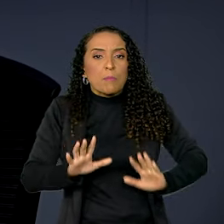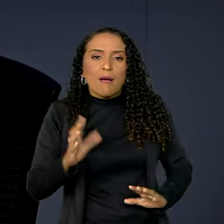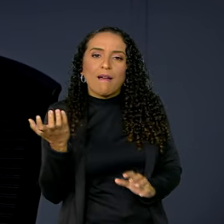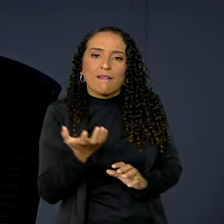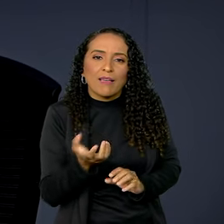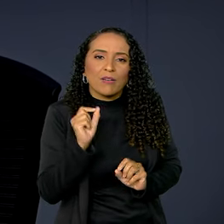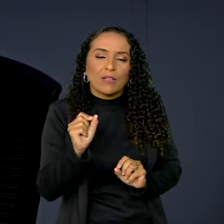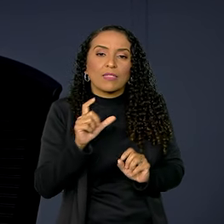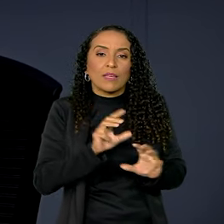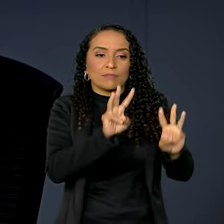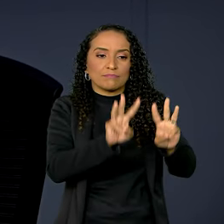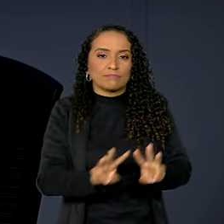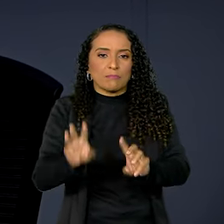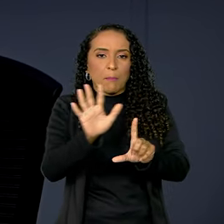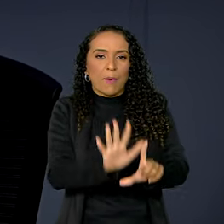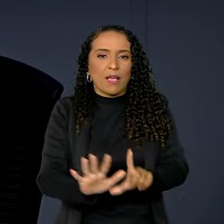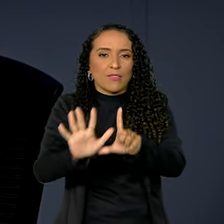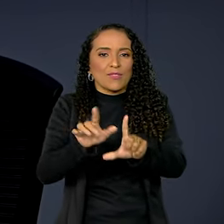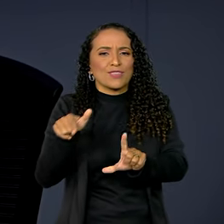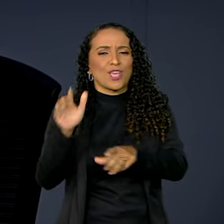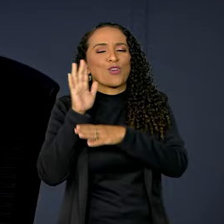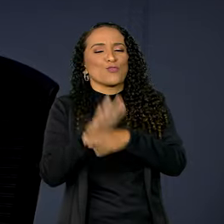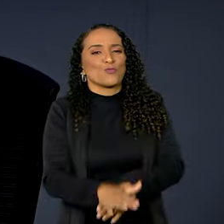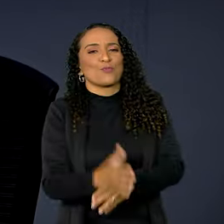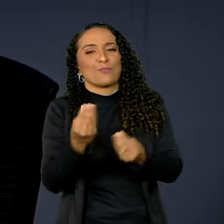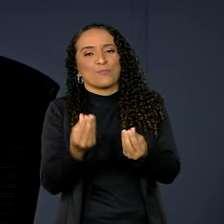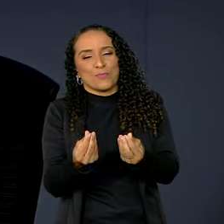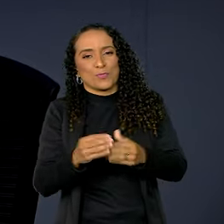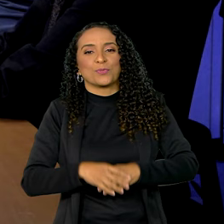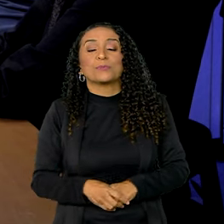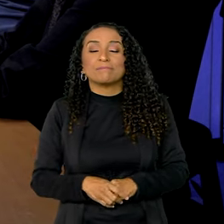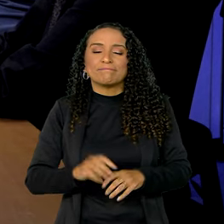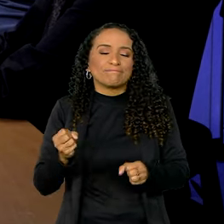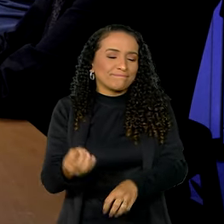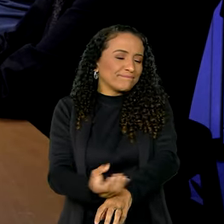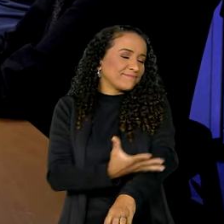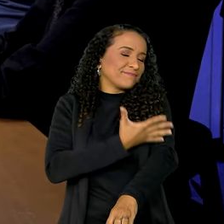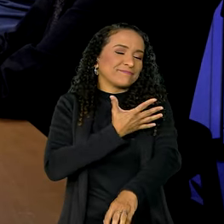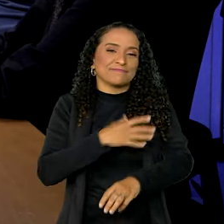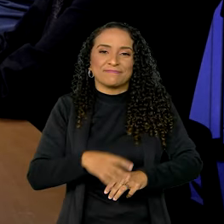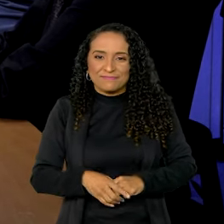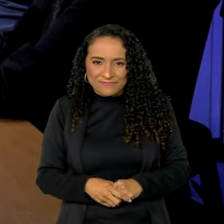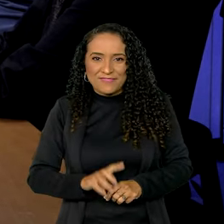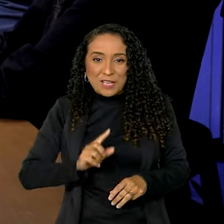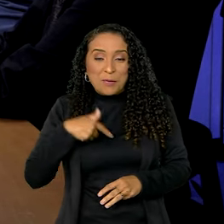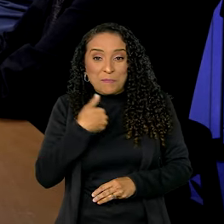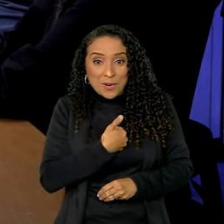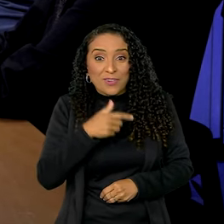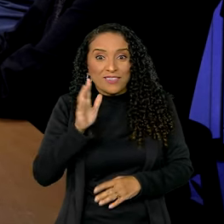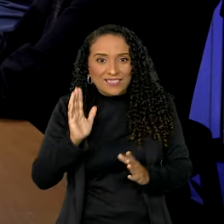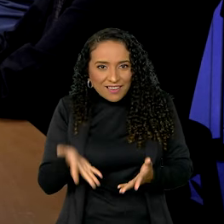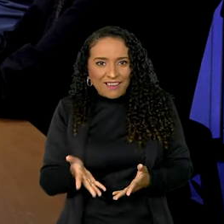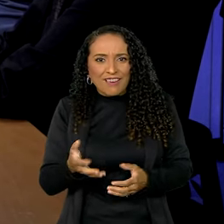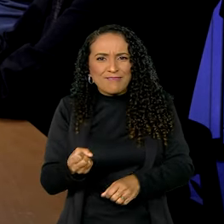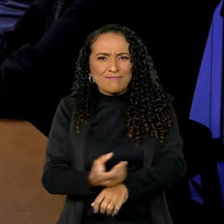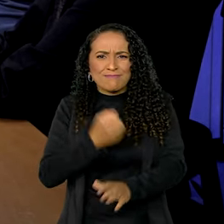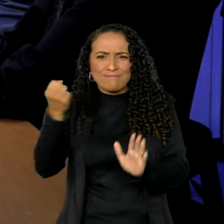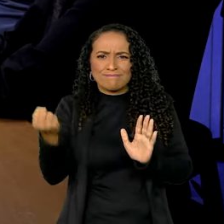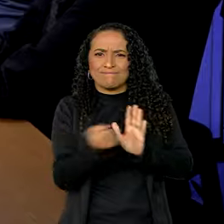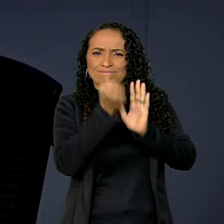nós quisemos dar essa plataforma e eles contribuíram muito PR os nossos trabalhos é emocionante né É muito emocionante para nós foi é isso